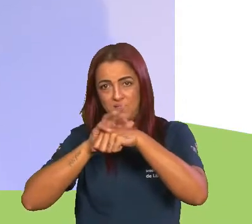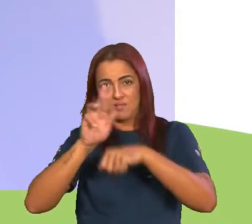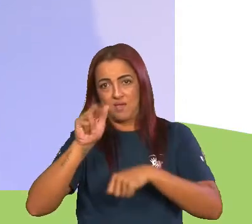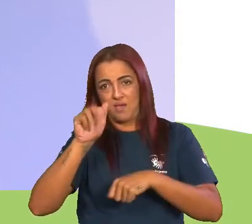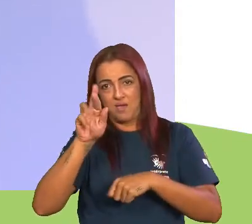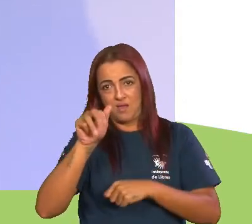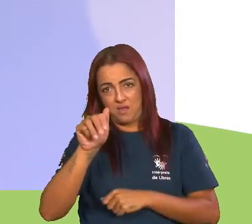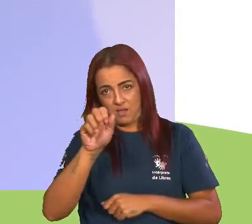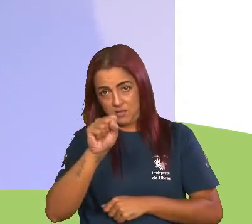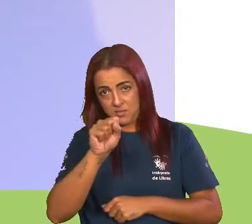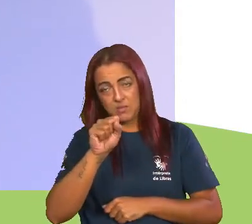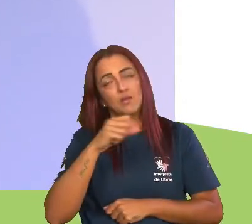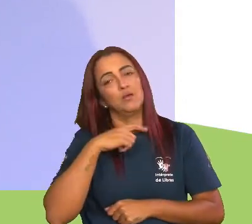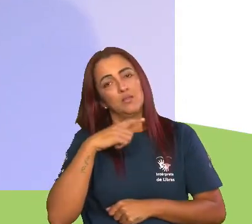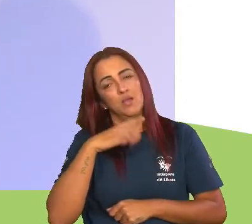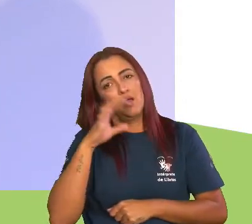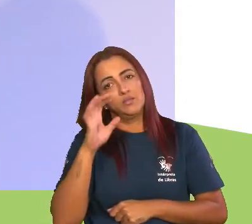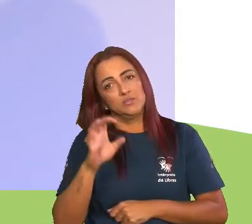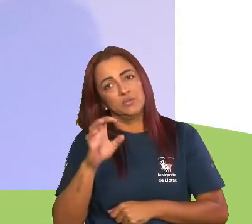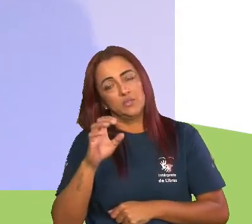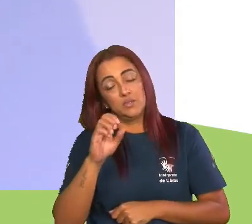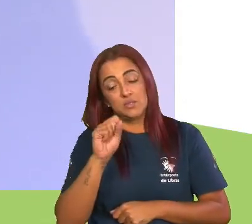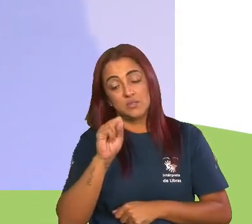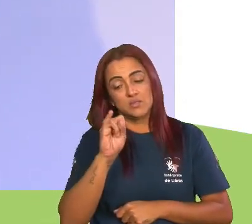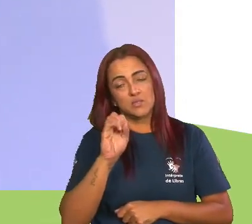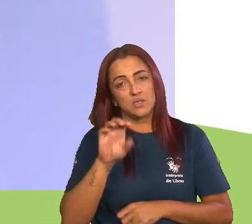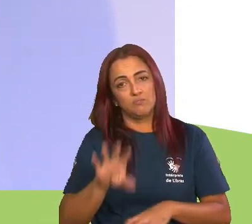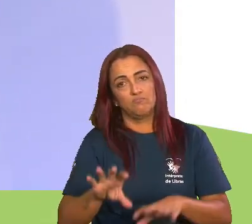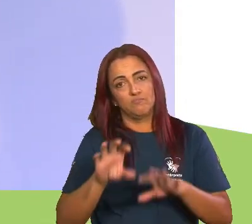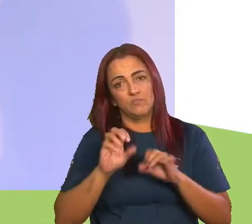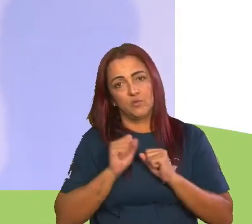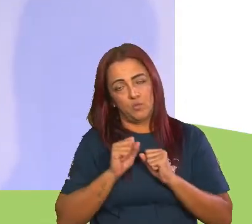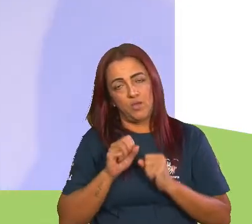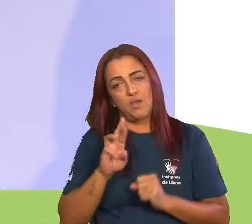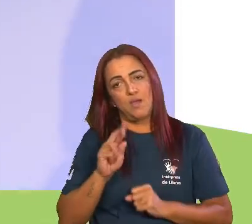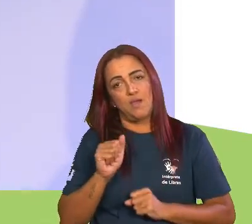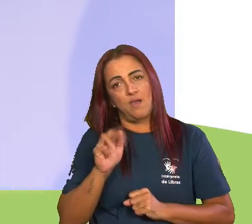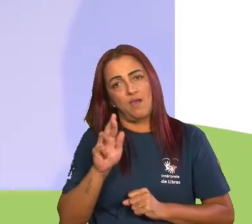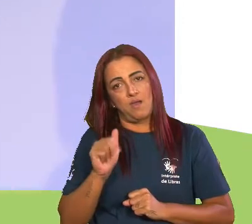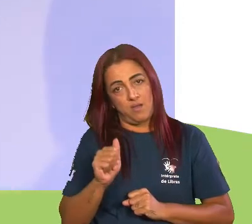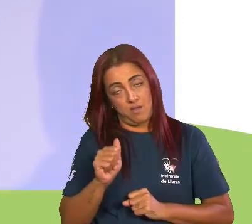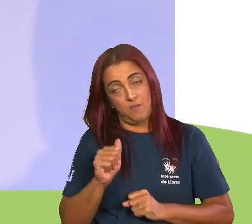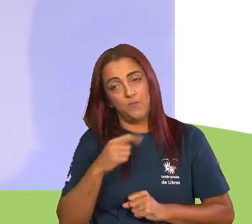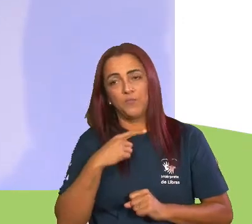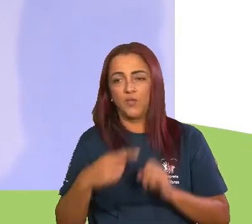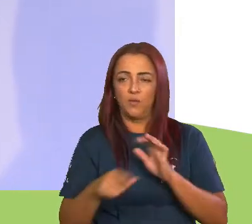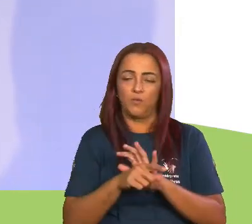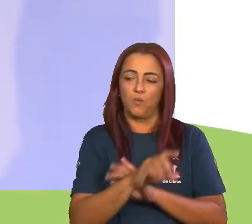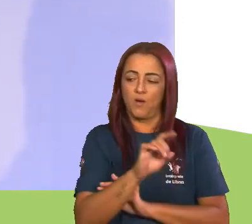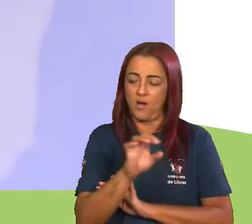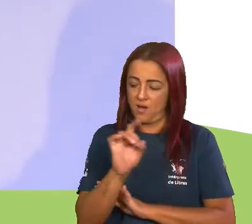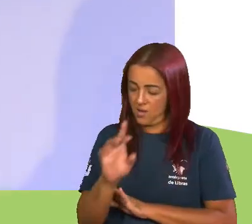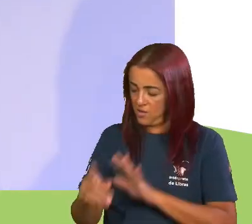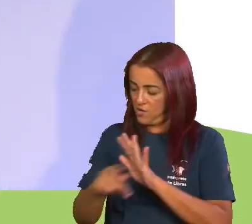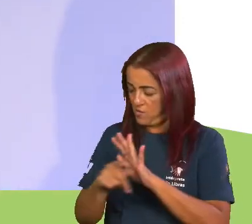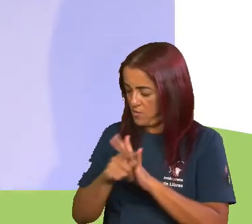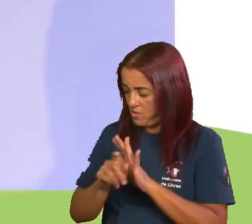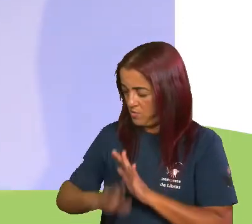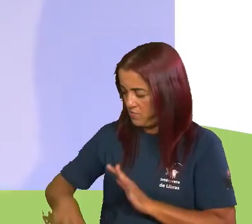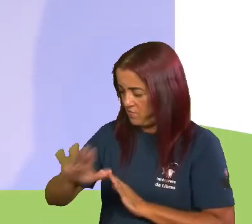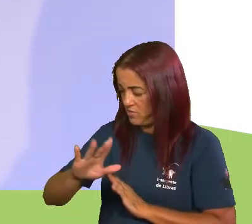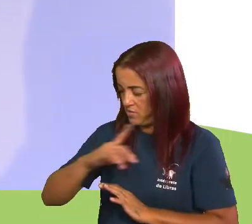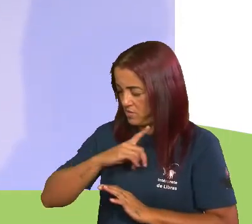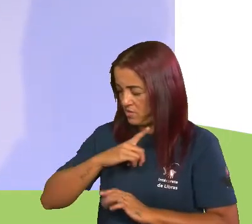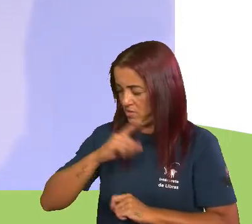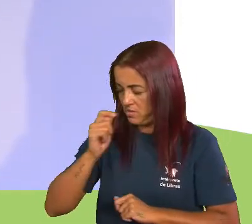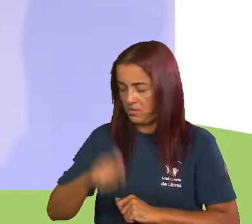Brasil. A síndrome rara, e eu me vejo em cada um de vocês. É uma honra ser